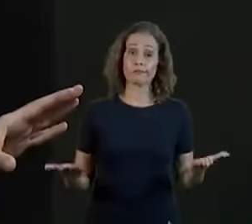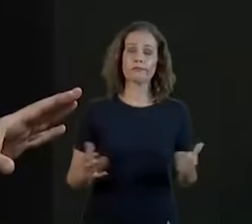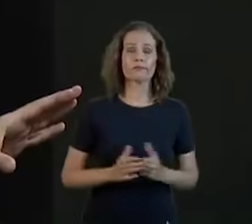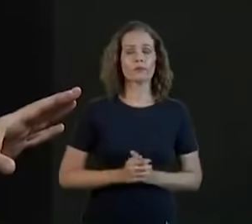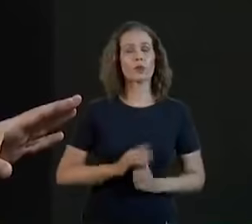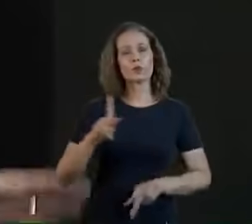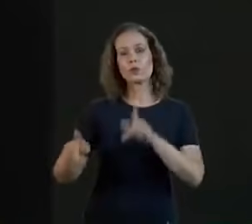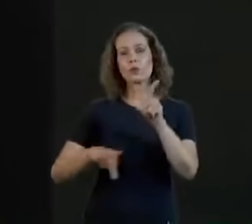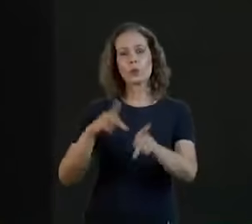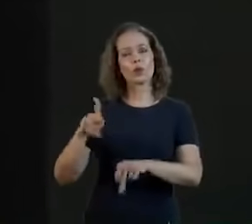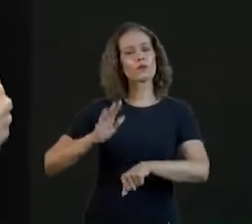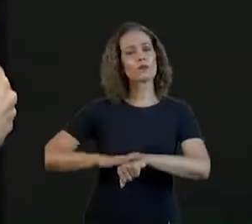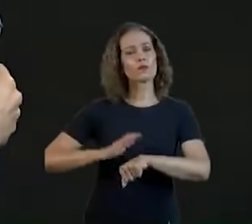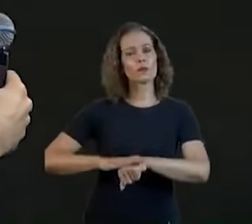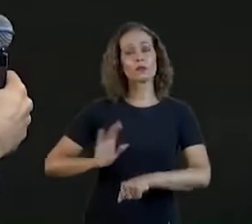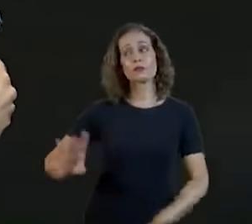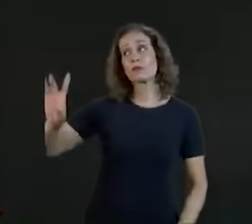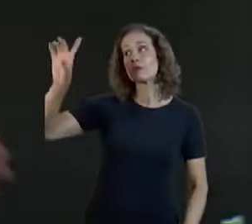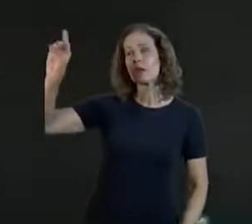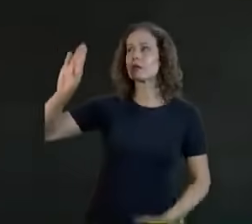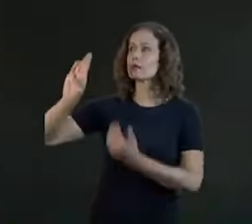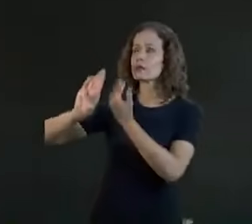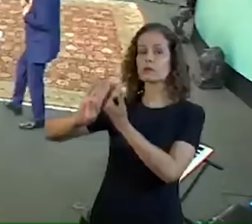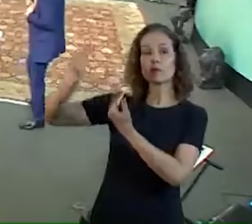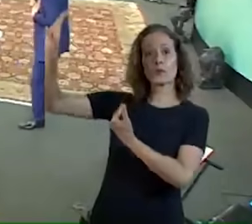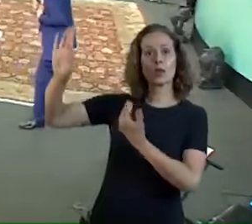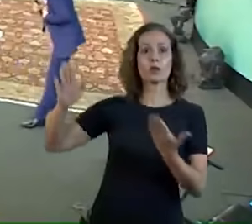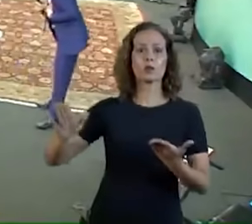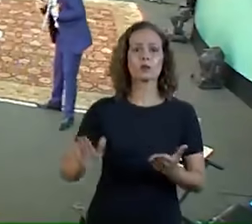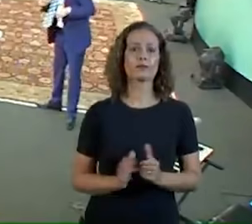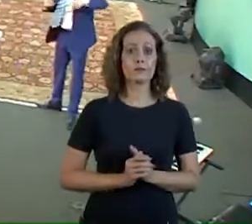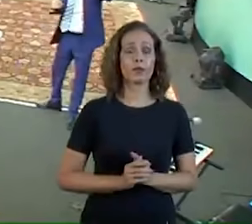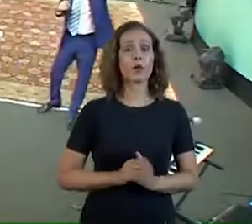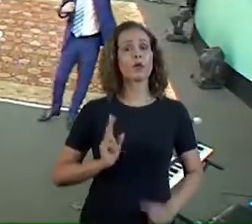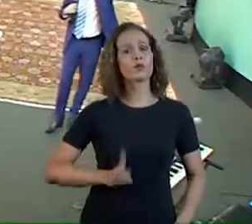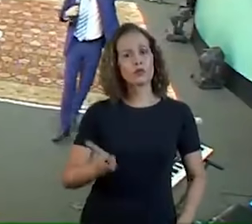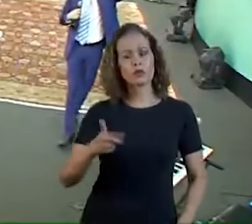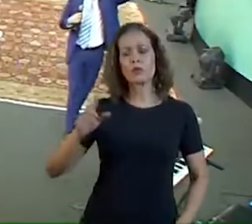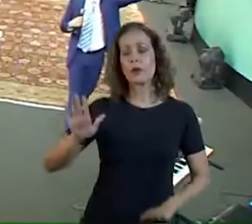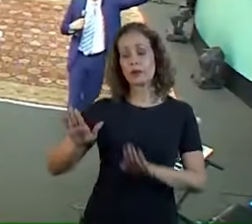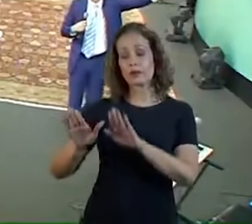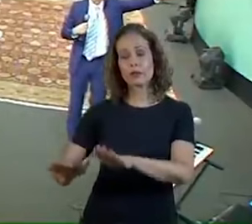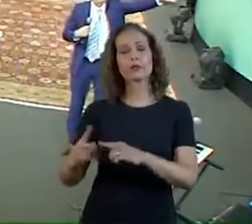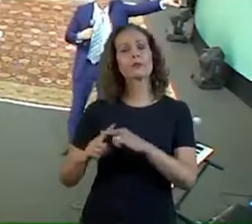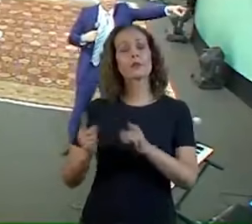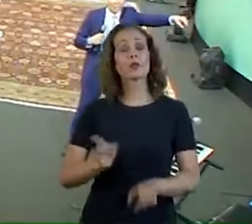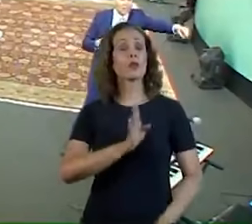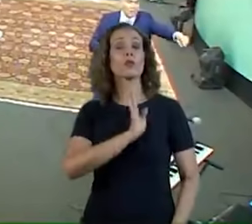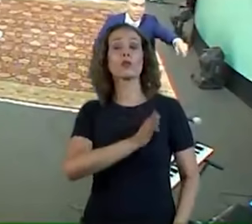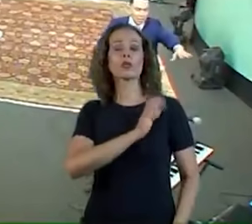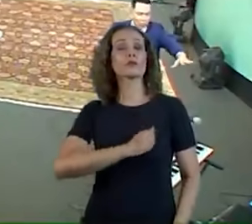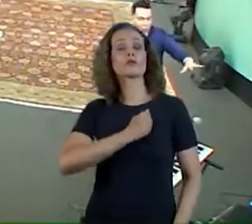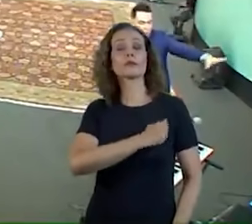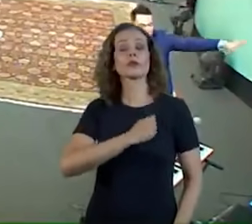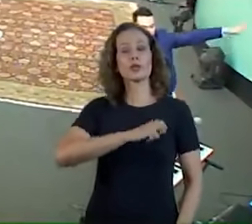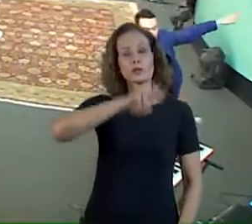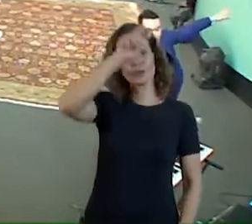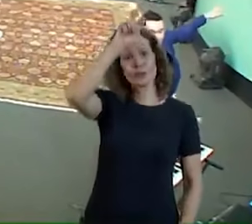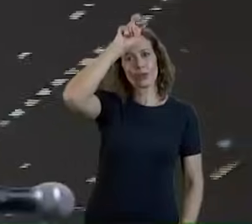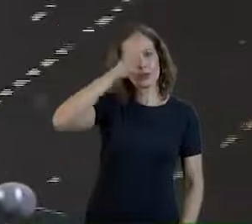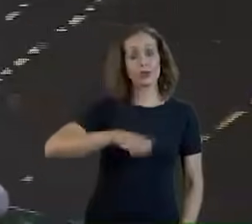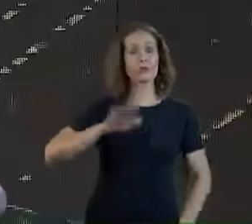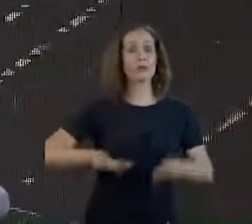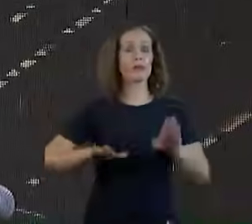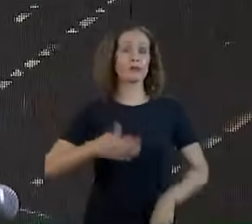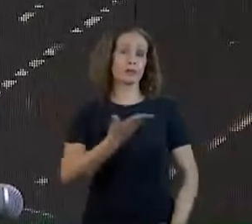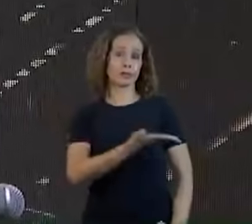fez com Deus. Continuaram ali. Mas o coração ficou com saudade do Egito. Quem sabe você está aqui hoje com